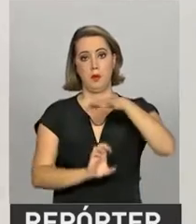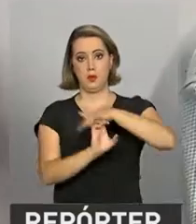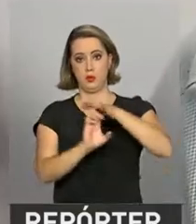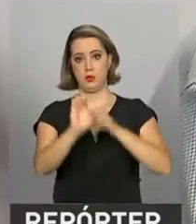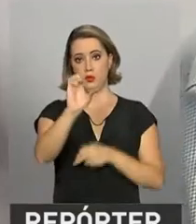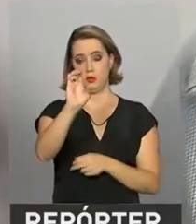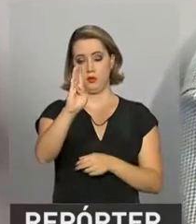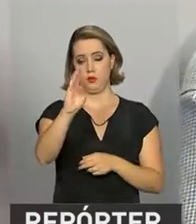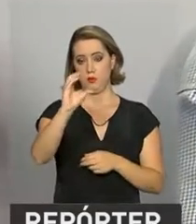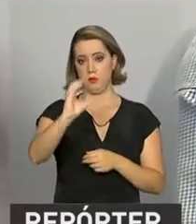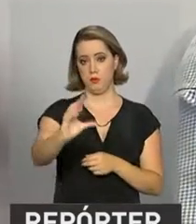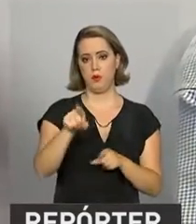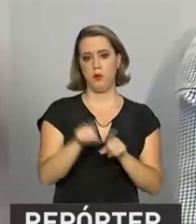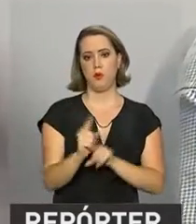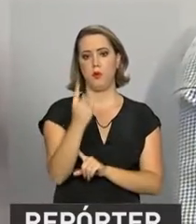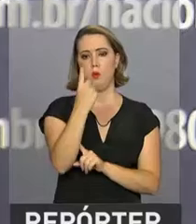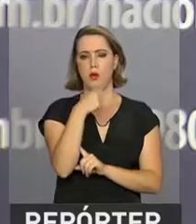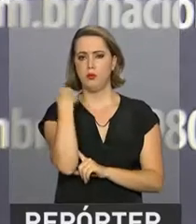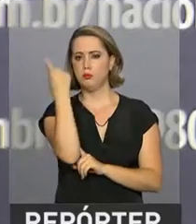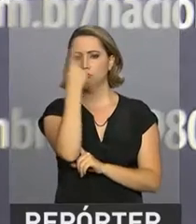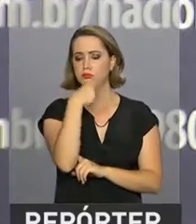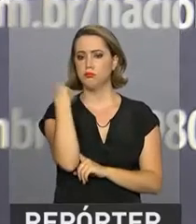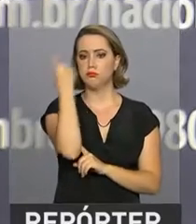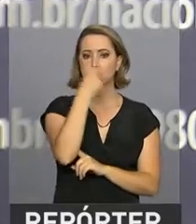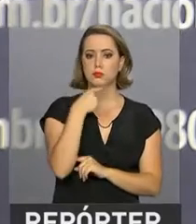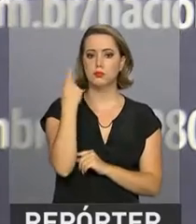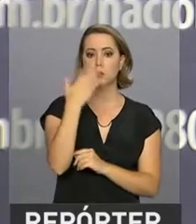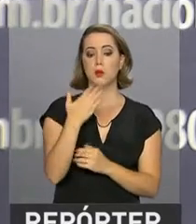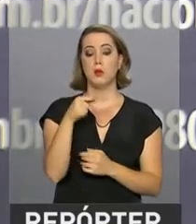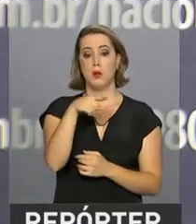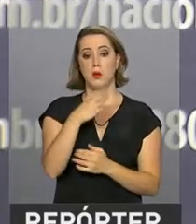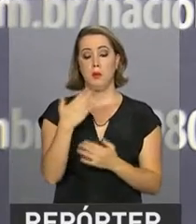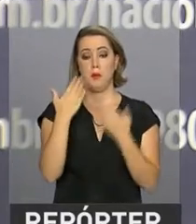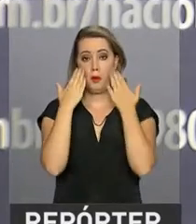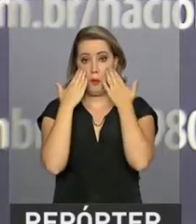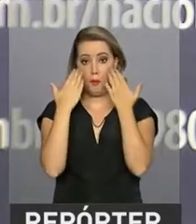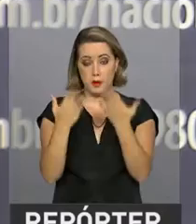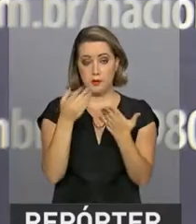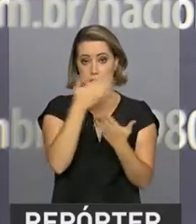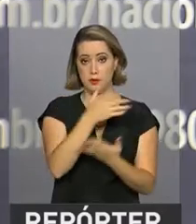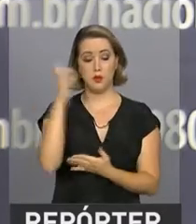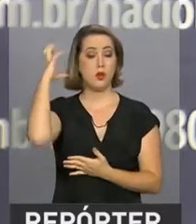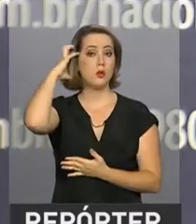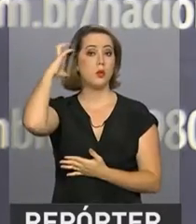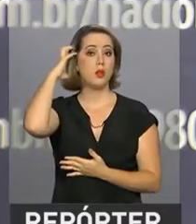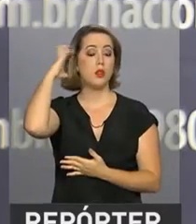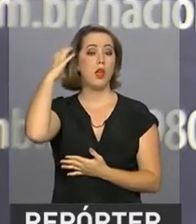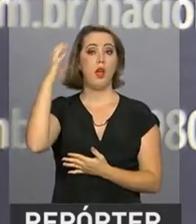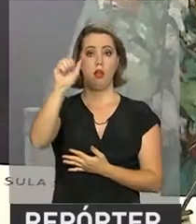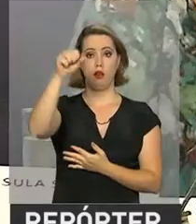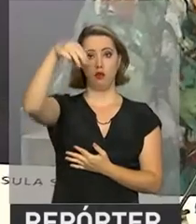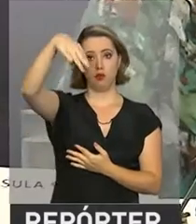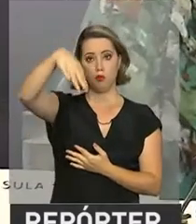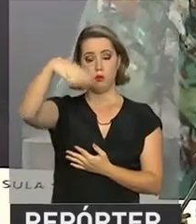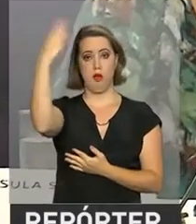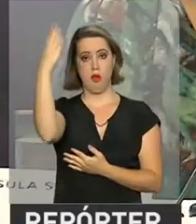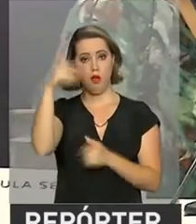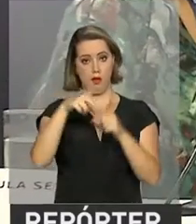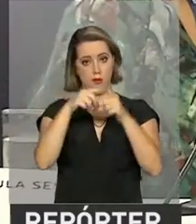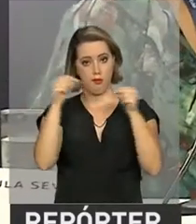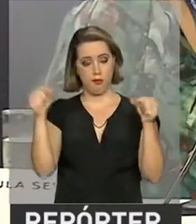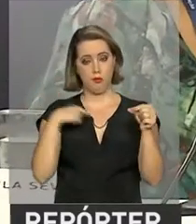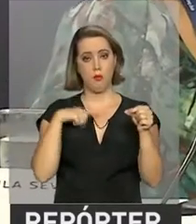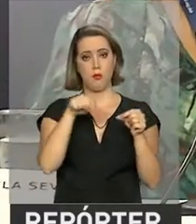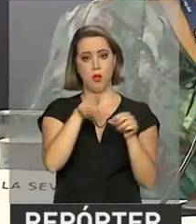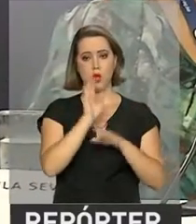por cerca de uma hora para o apresentador walter lima à rádio nacional a emi brasília a intenção é